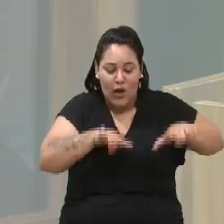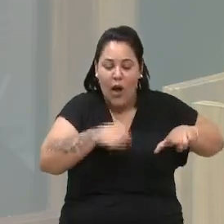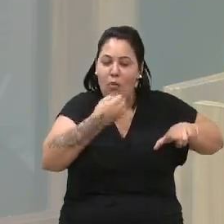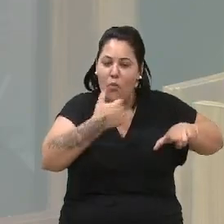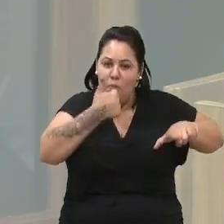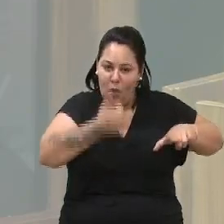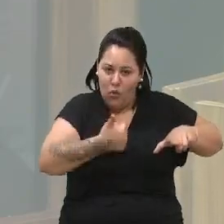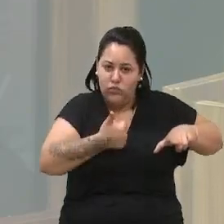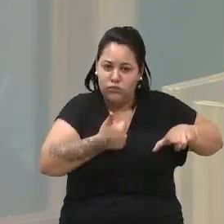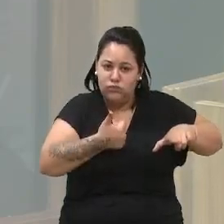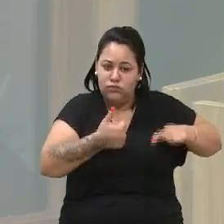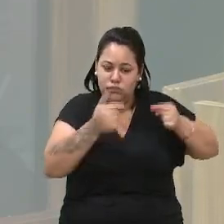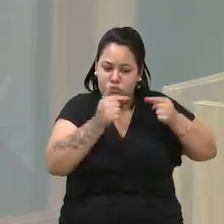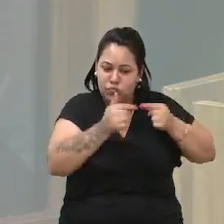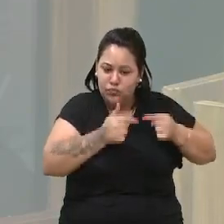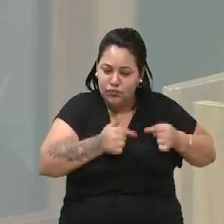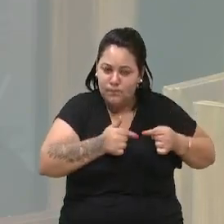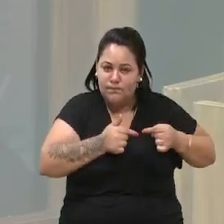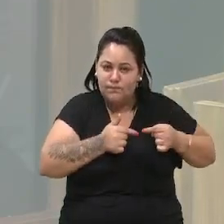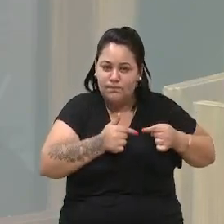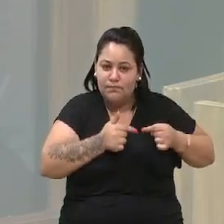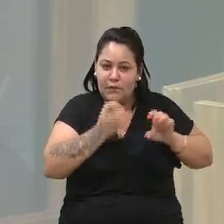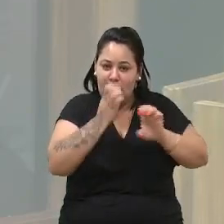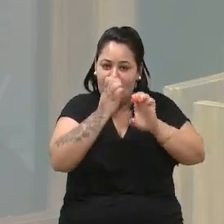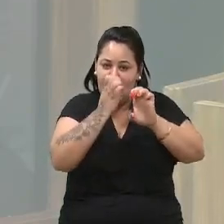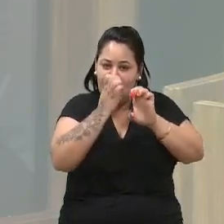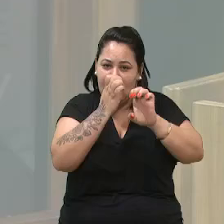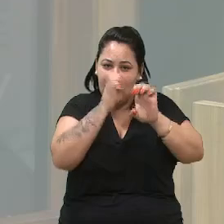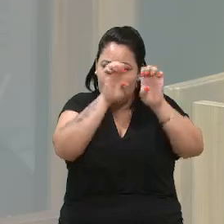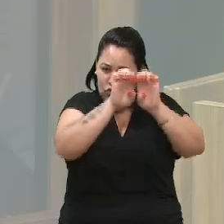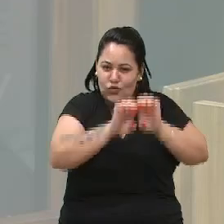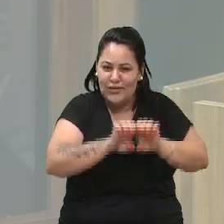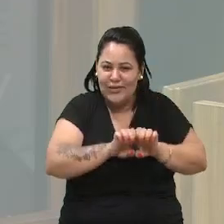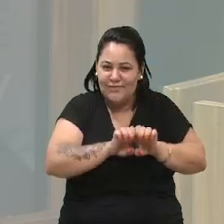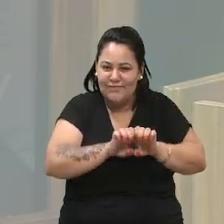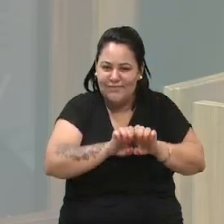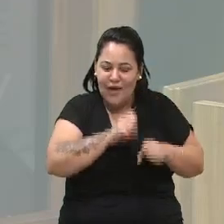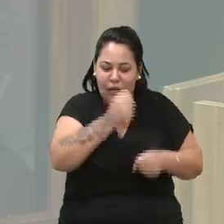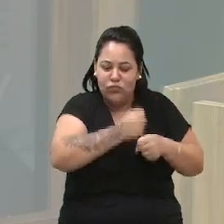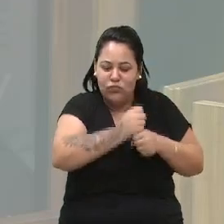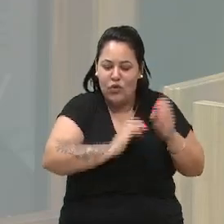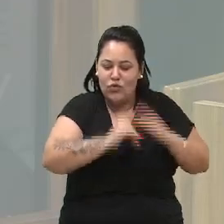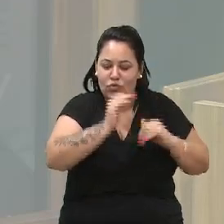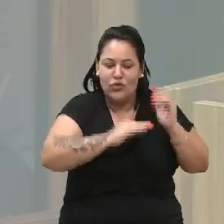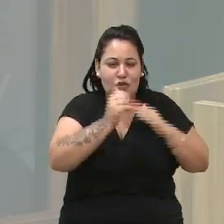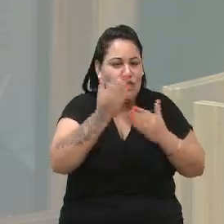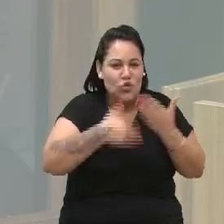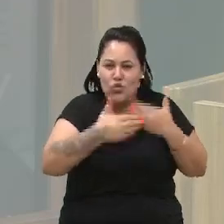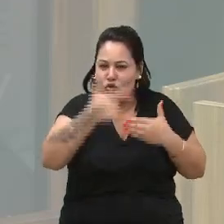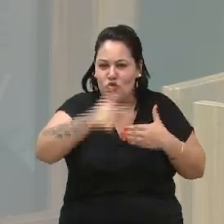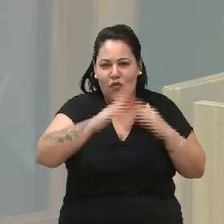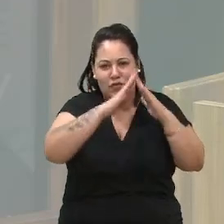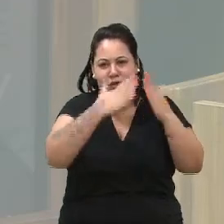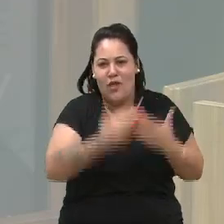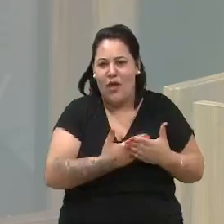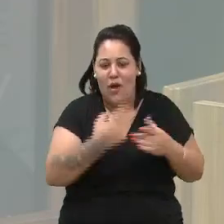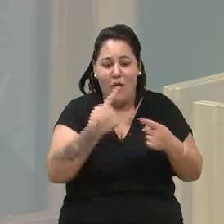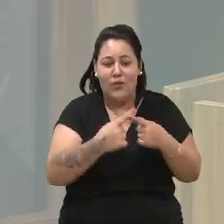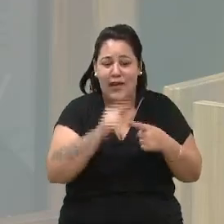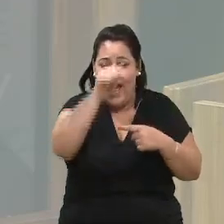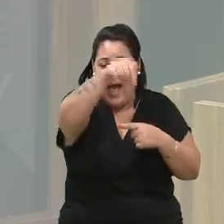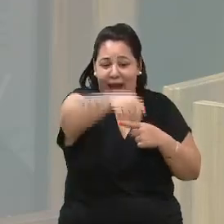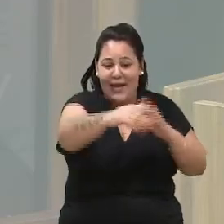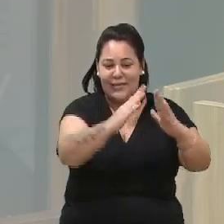topografia adequada, reconstruir a escola, porque ali onde está não dá mais. São vários